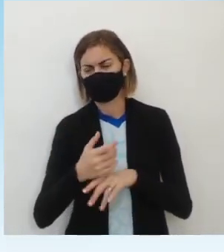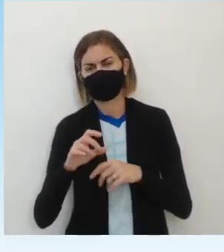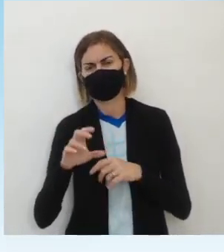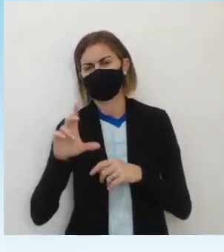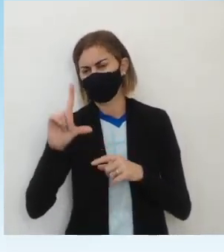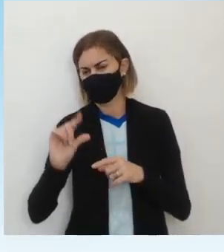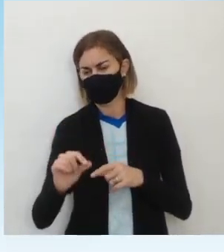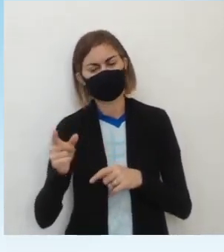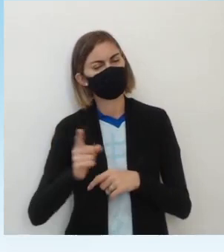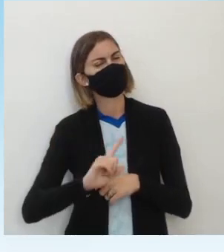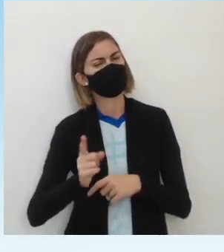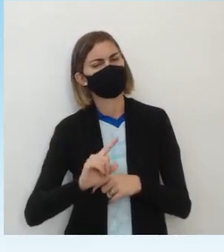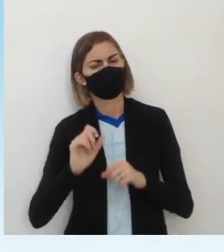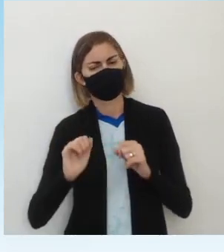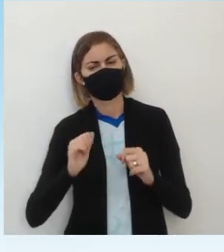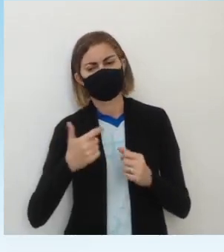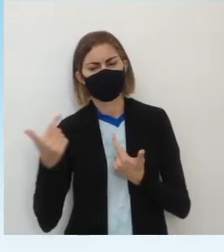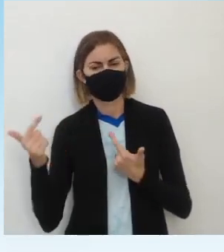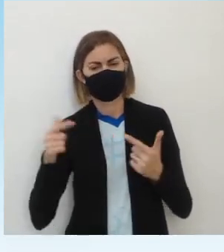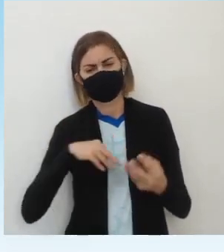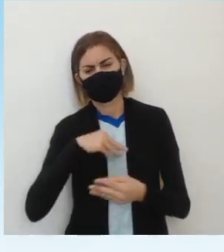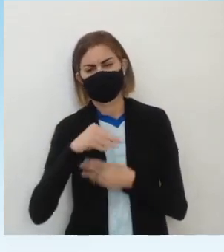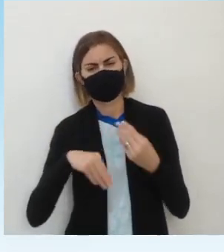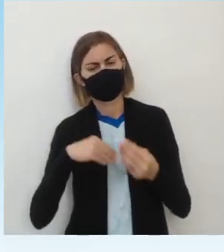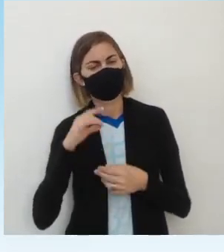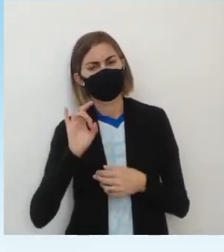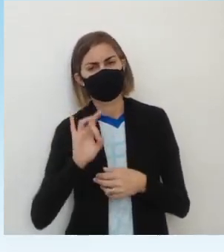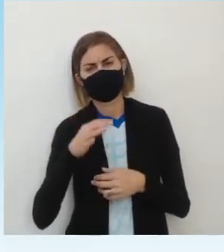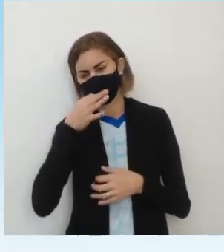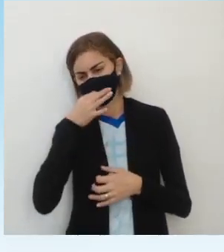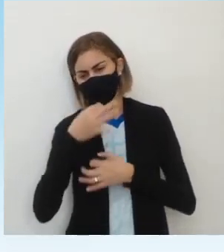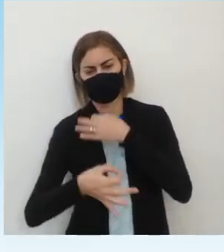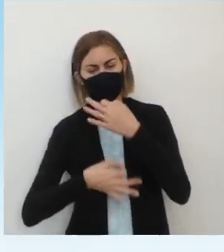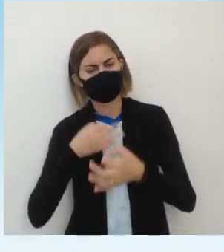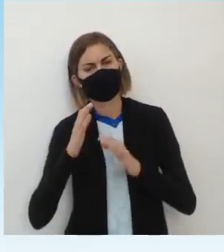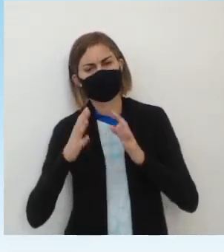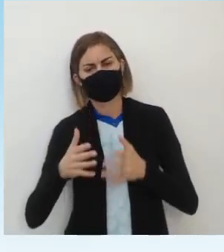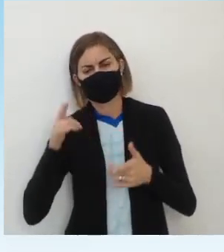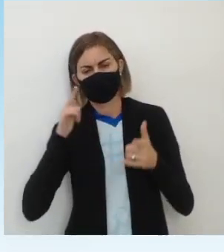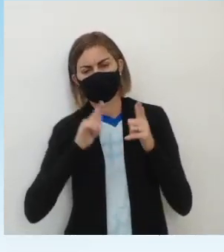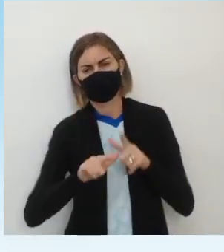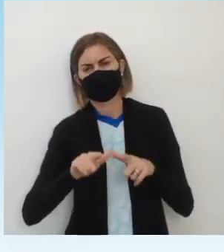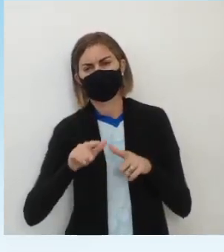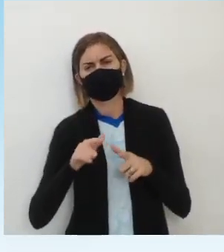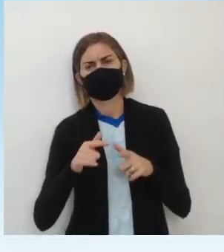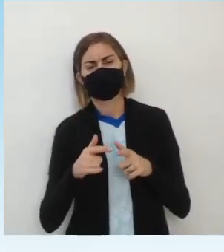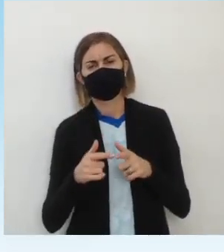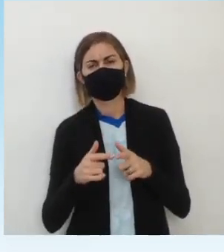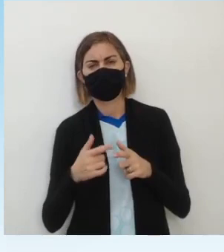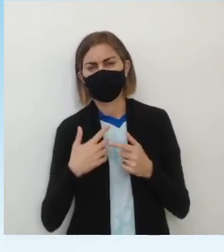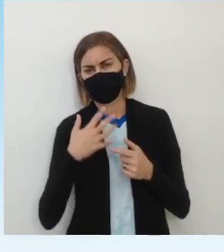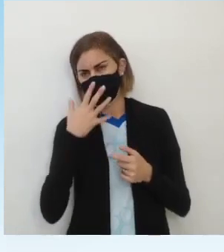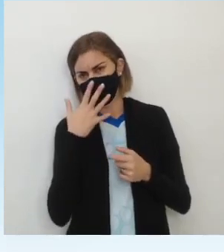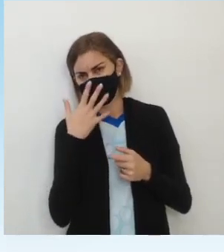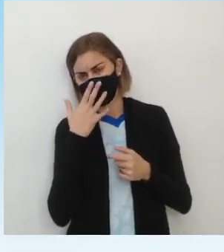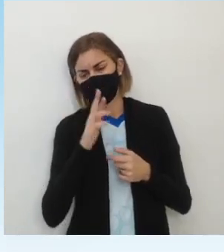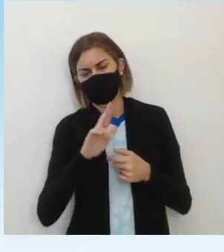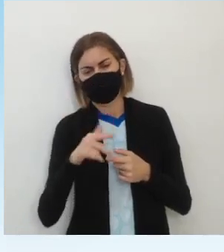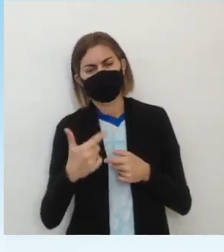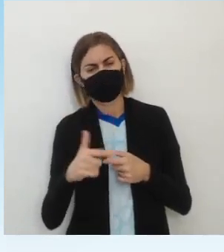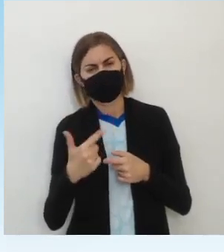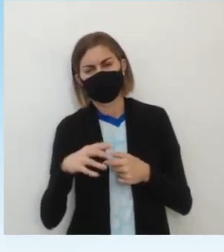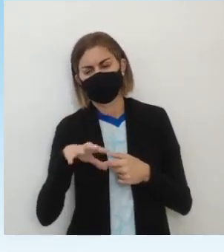Não. Pode ser que outros elementos façam isso, mas só com essa dica a gente já consegue matar. Observe que não